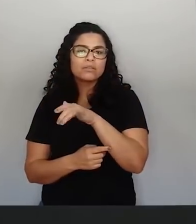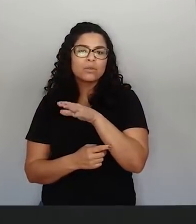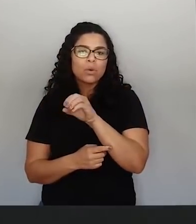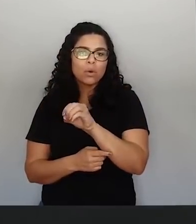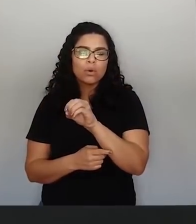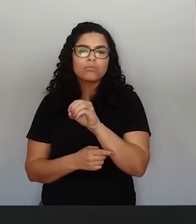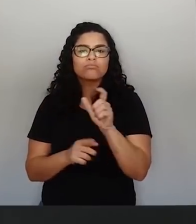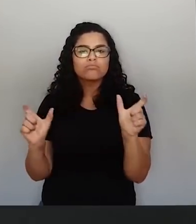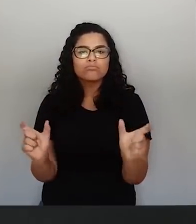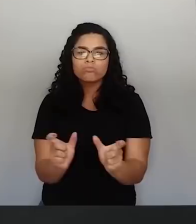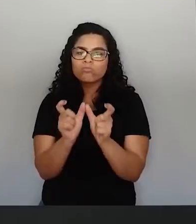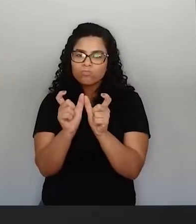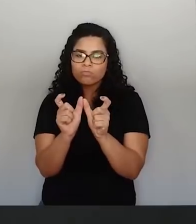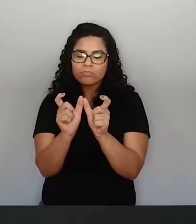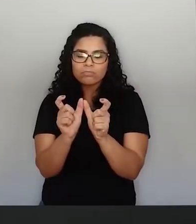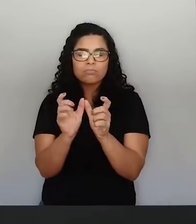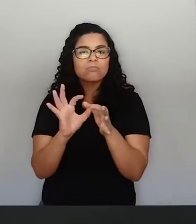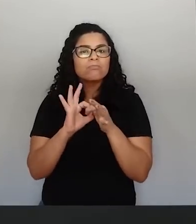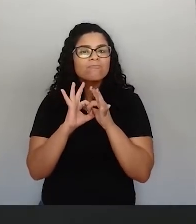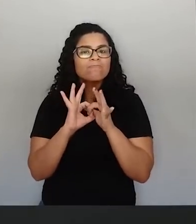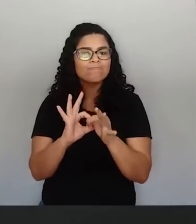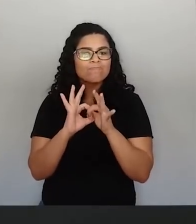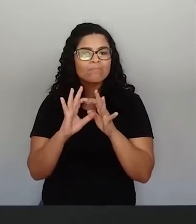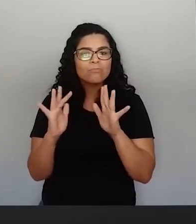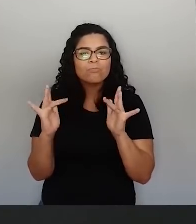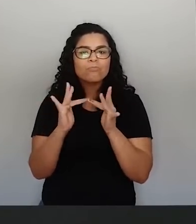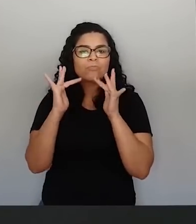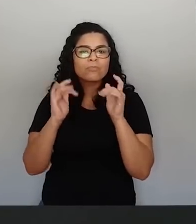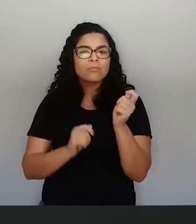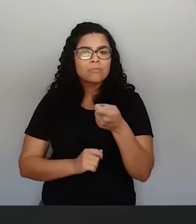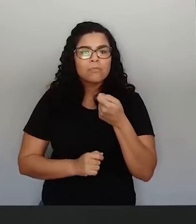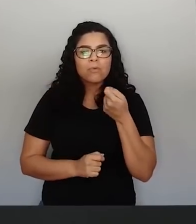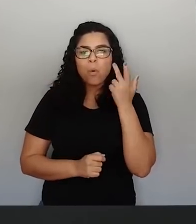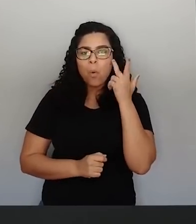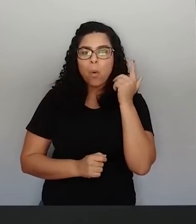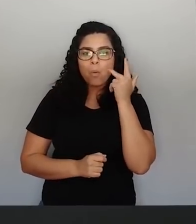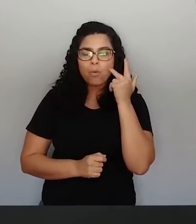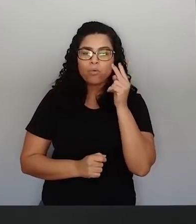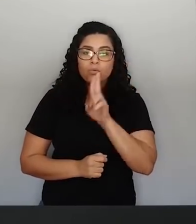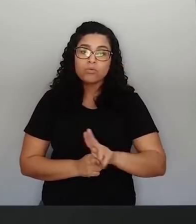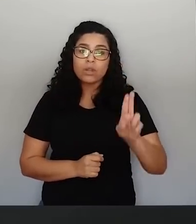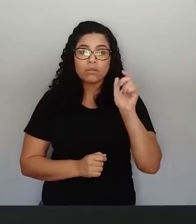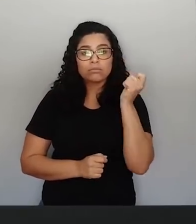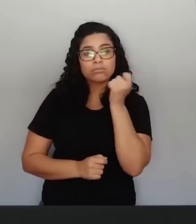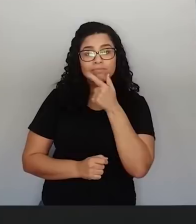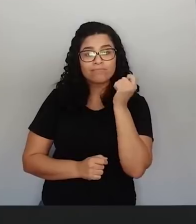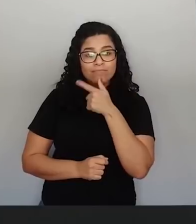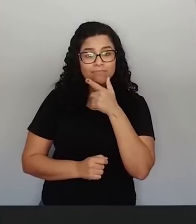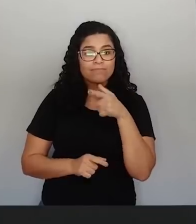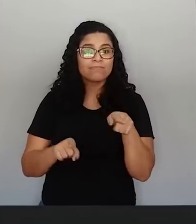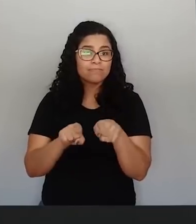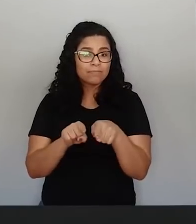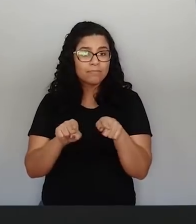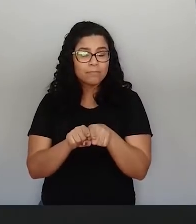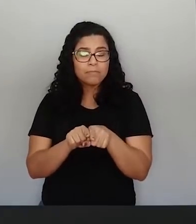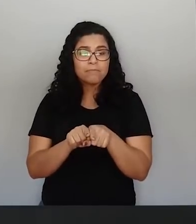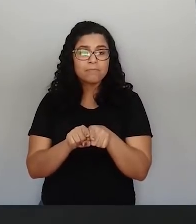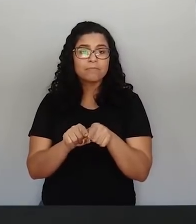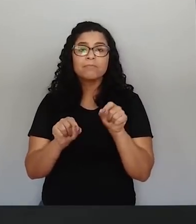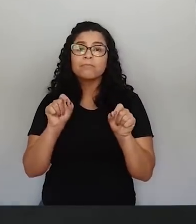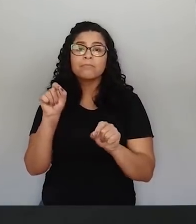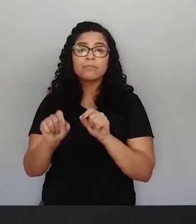palavra cristalizou, né? Ou seja, ela já está de fato mesmo dentro do idioma. Alguns desses neologismos, ao longo do tempo,